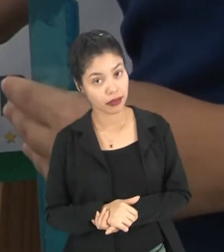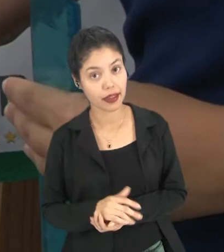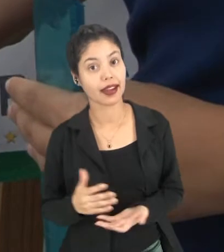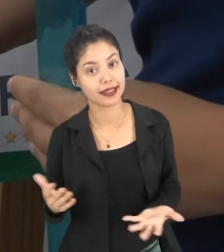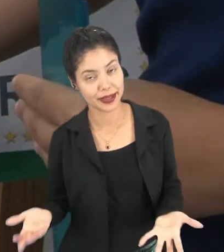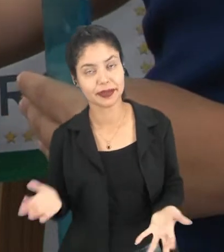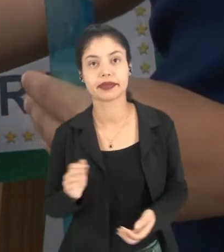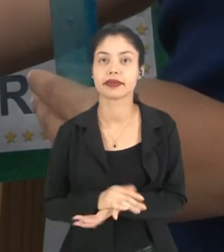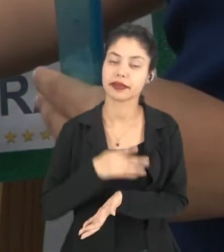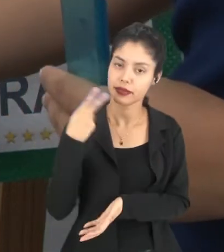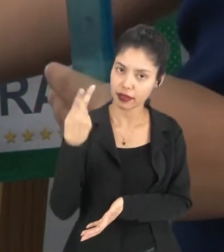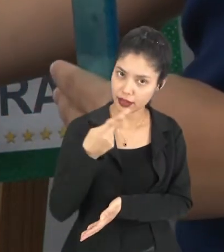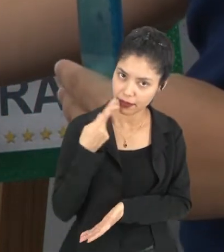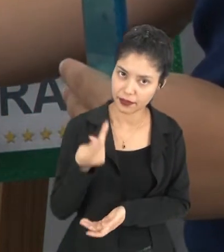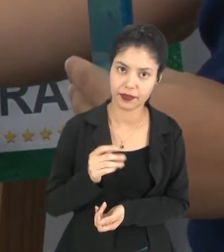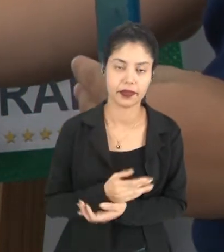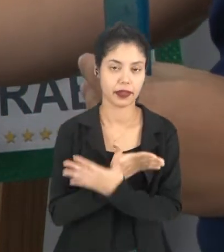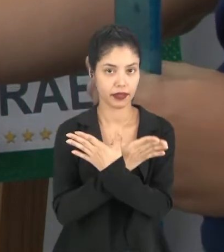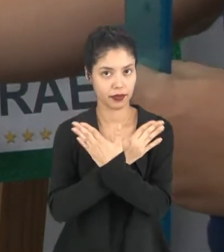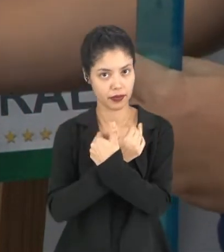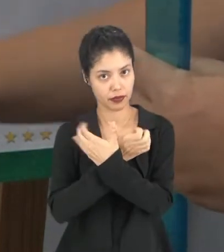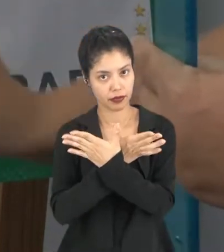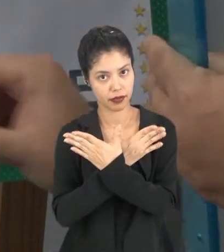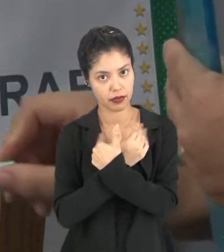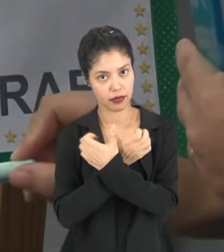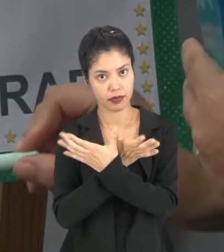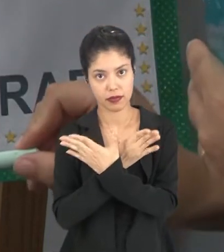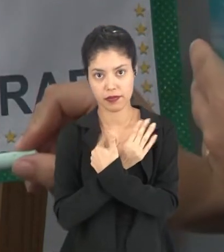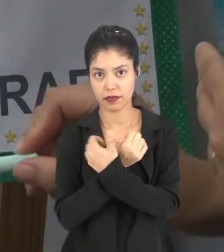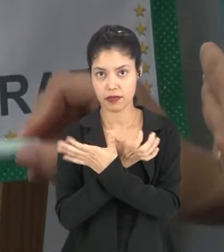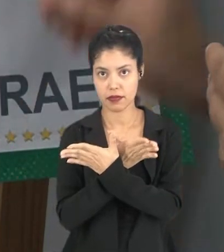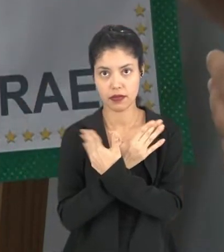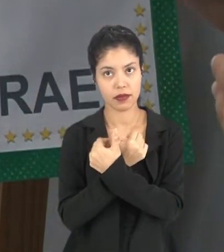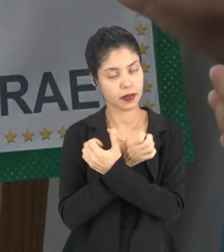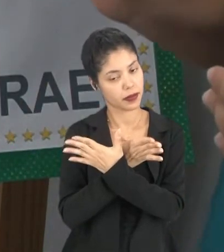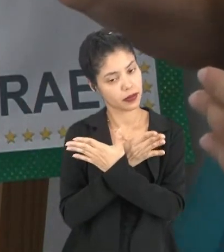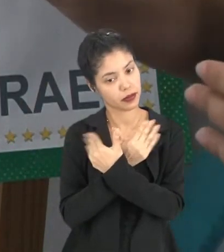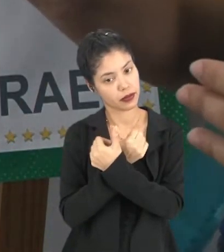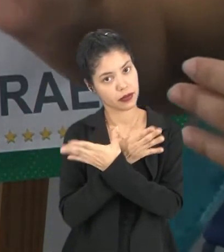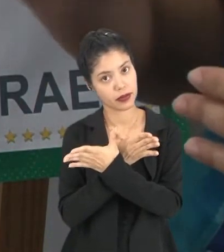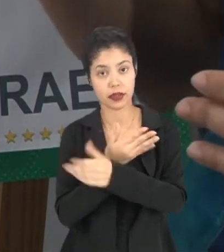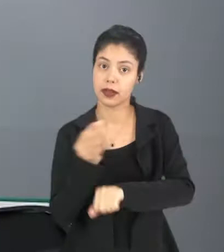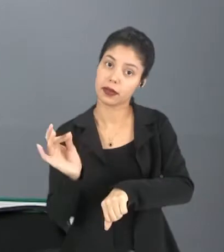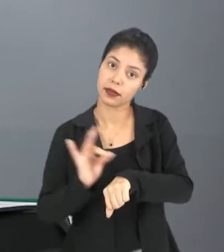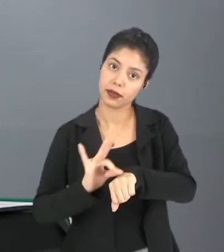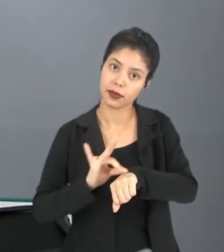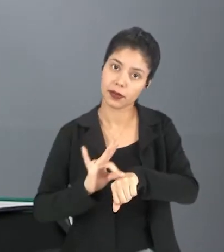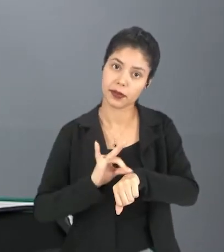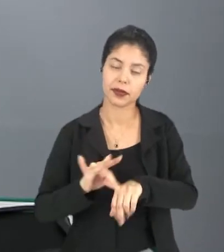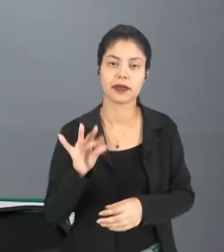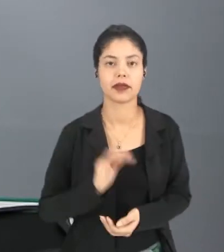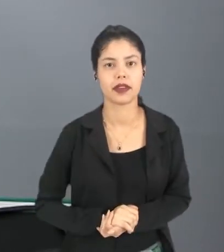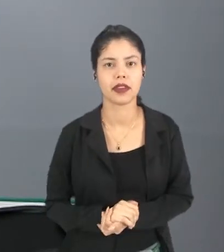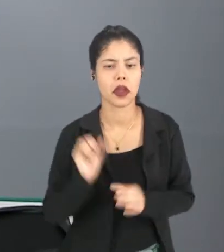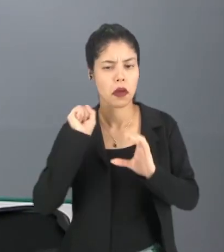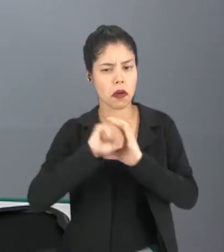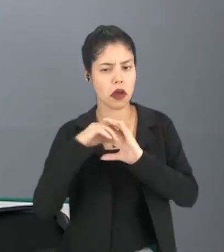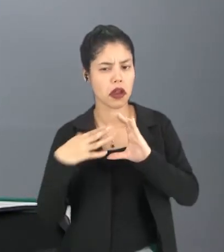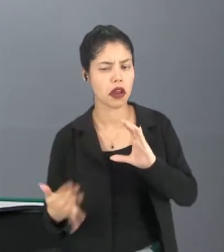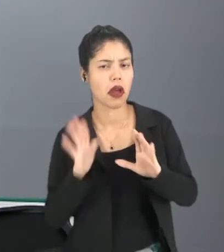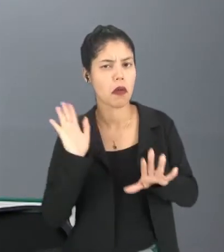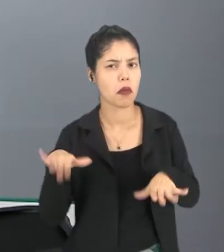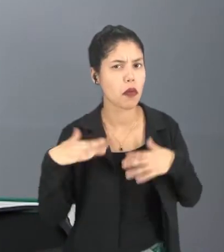estamos falando sobre as borboletas pretas. Quais são as características das